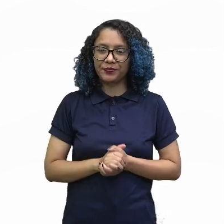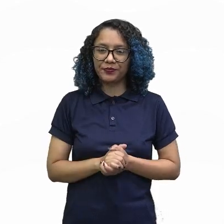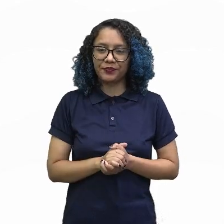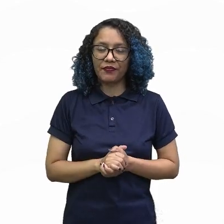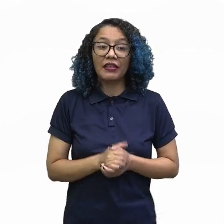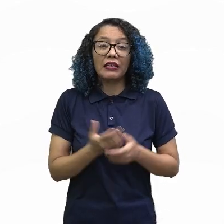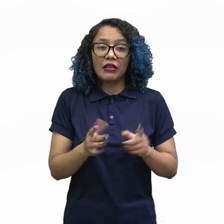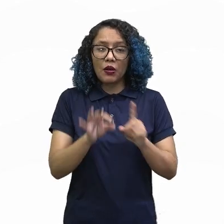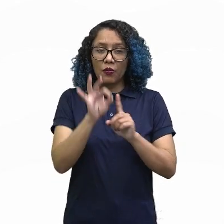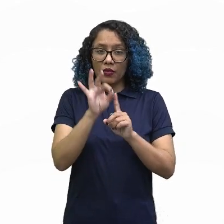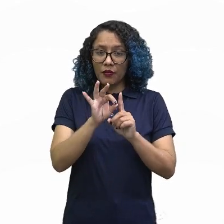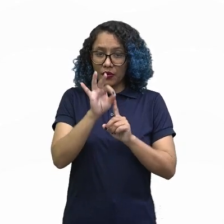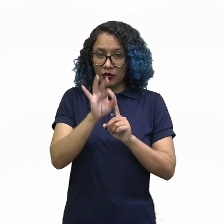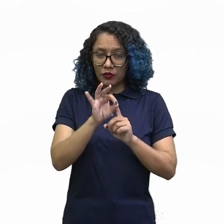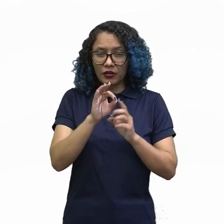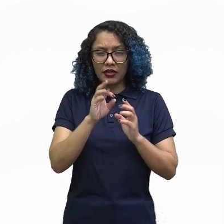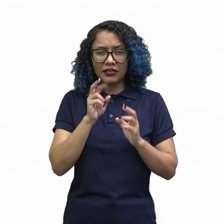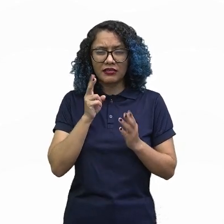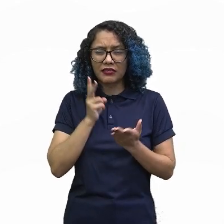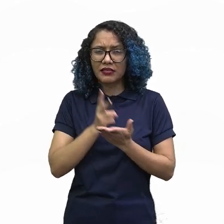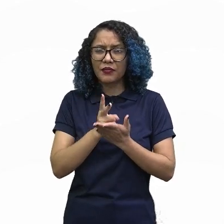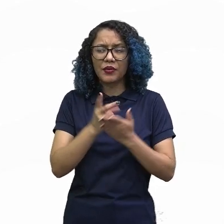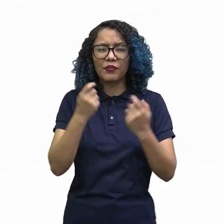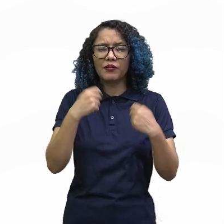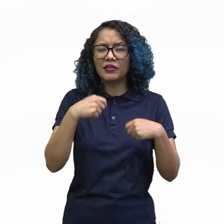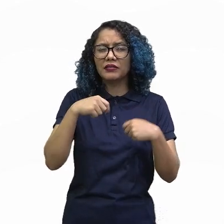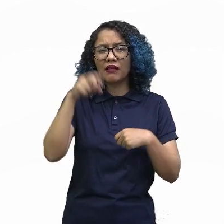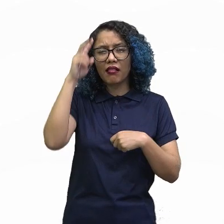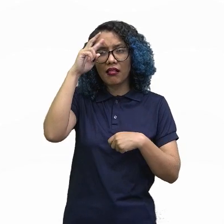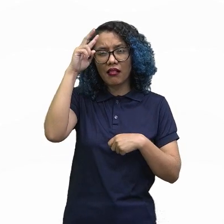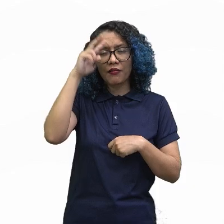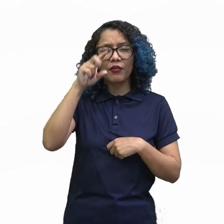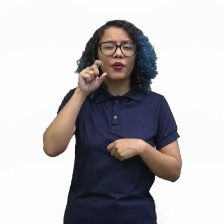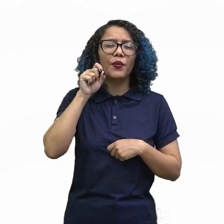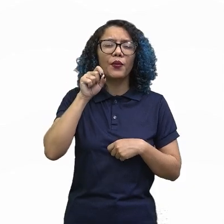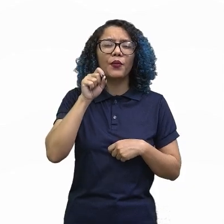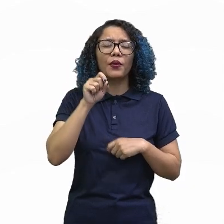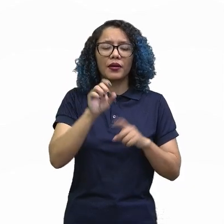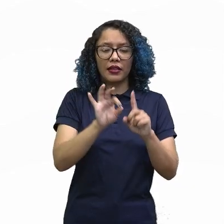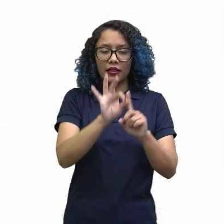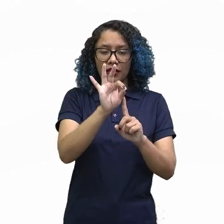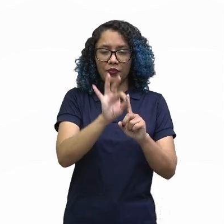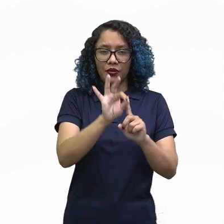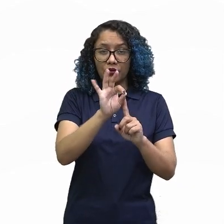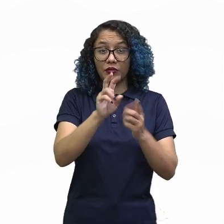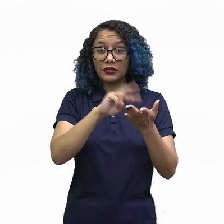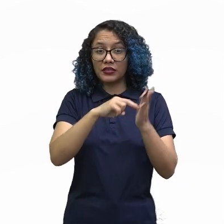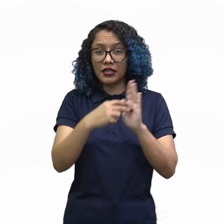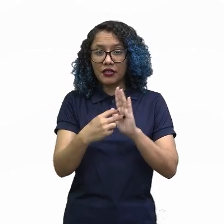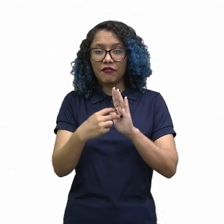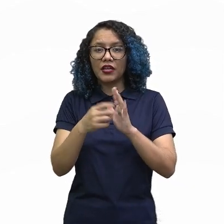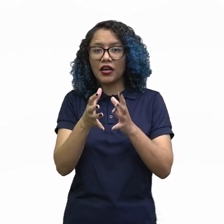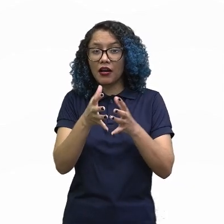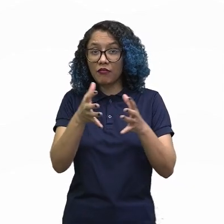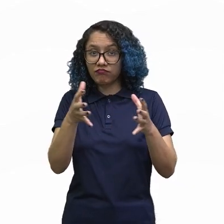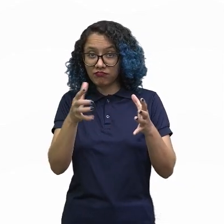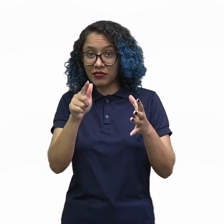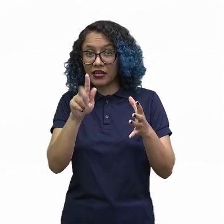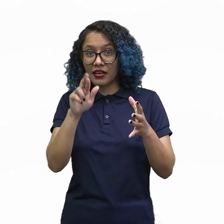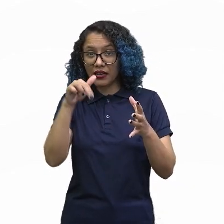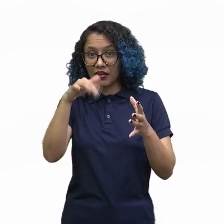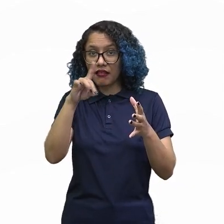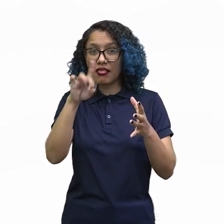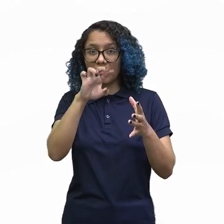temperatura, sempre eu tenho que lembrar o quê? A temperatura é uma grandeza física